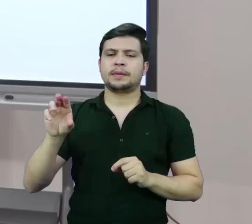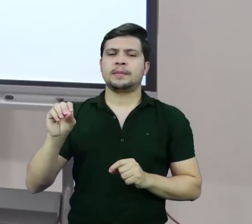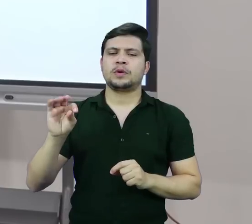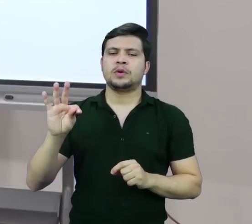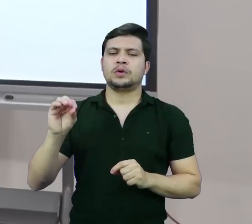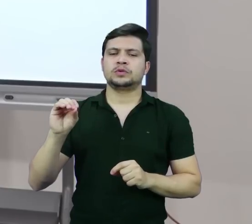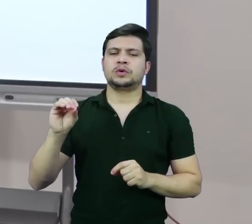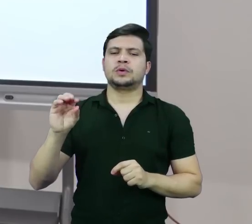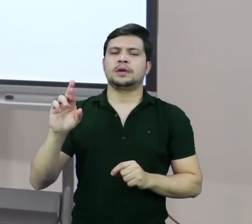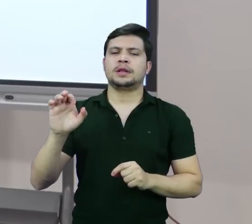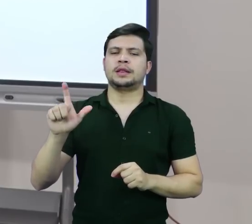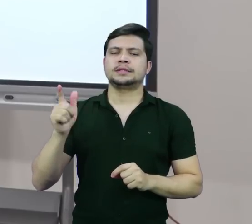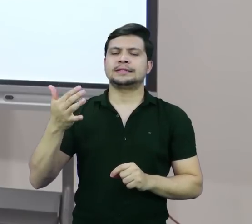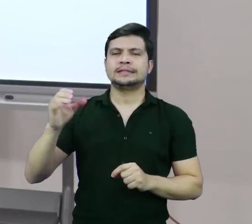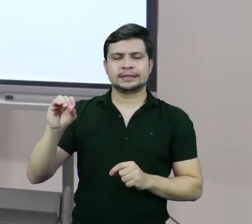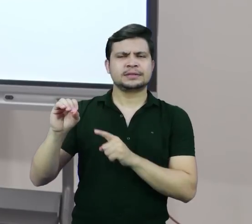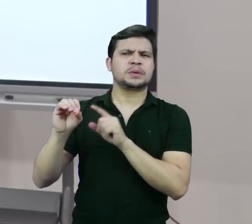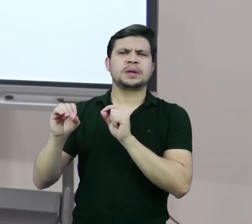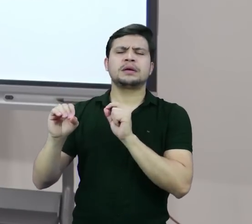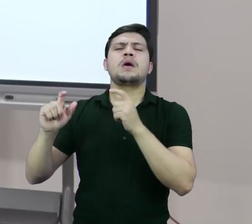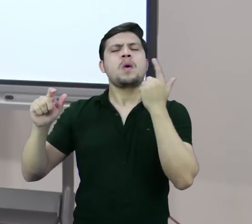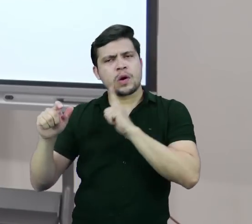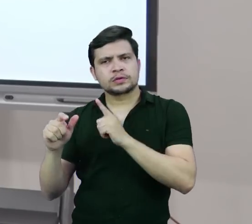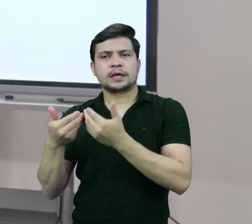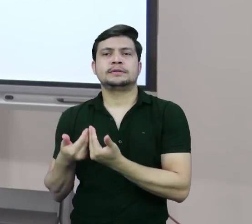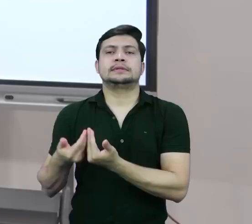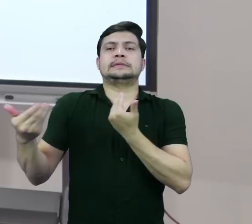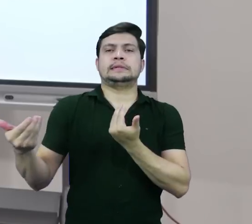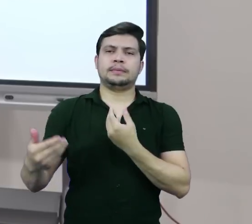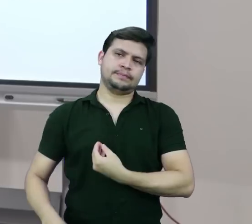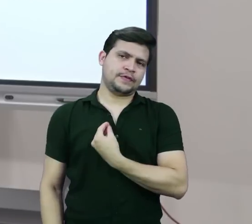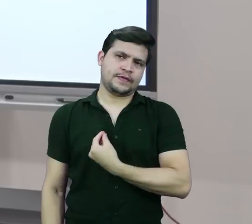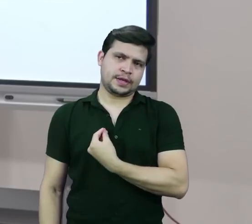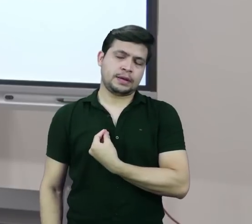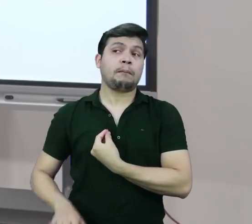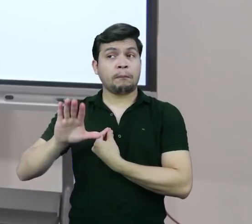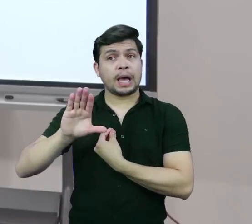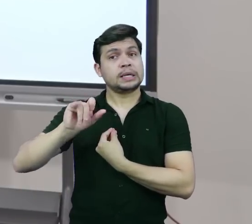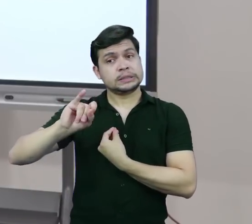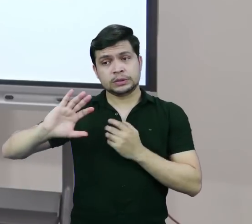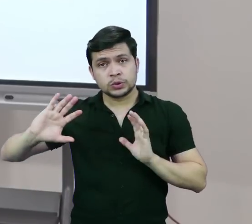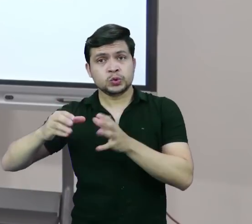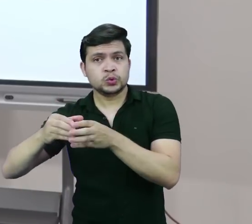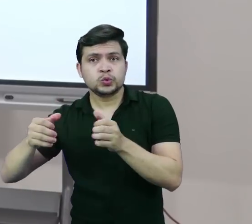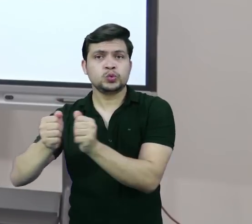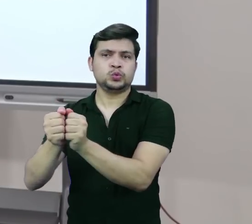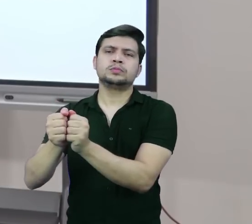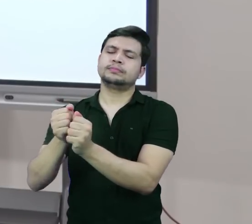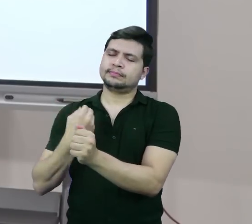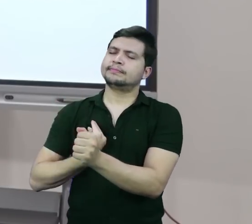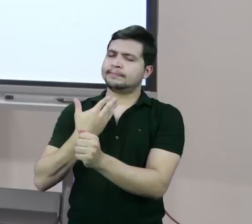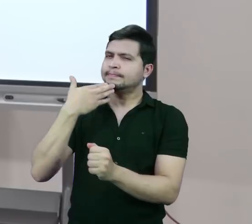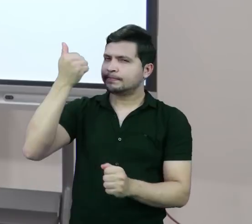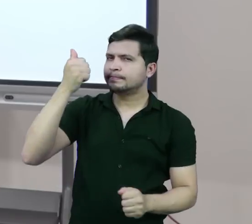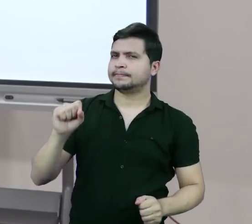né, separados um do outro, mas juntos eles vivem melhor, né? Então, indivíduos de espécies diferentes obtêm